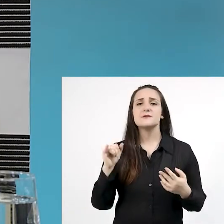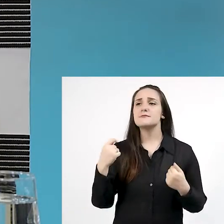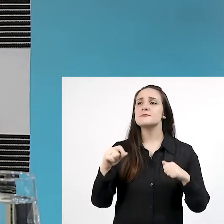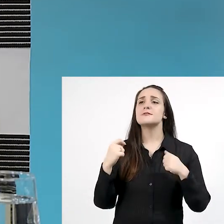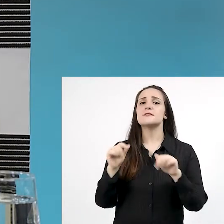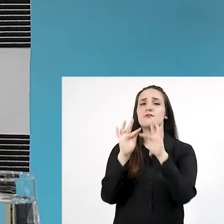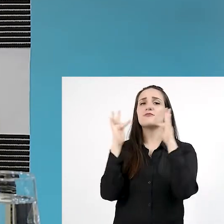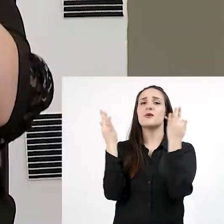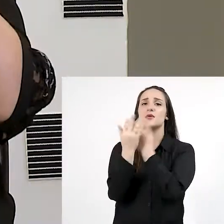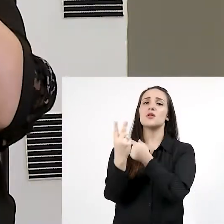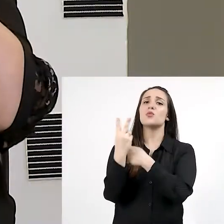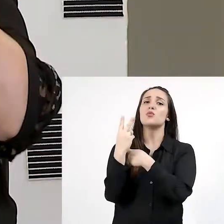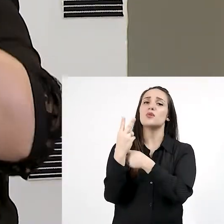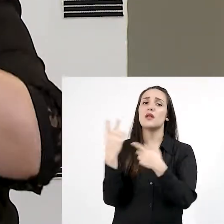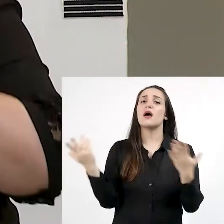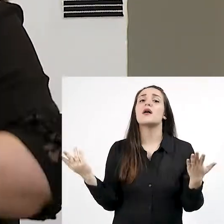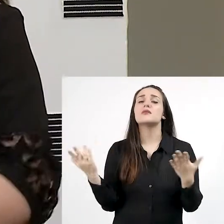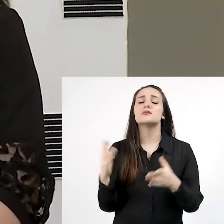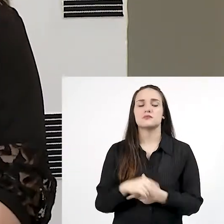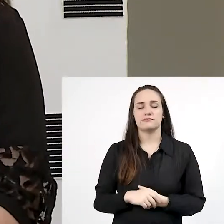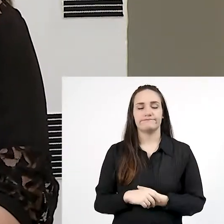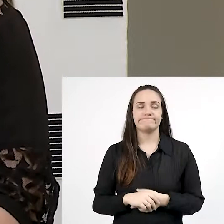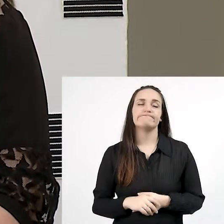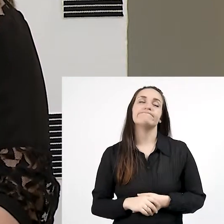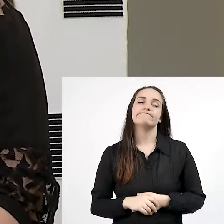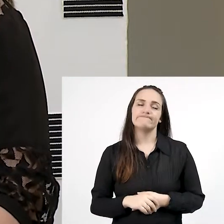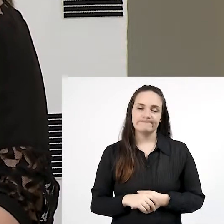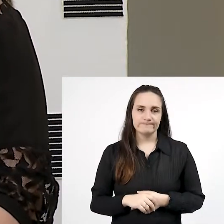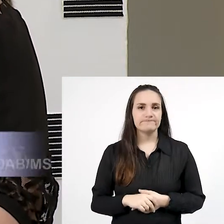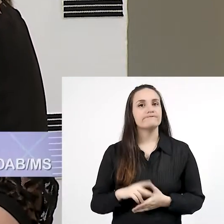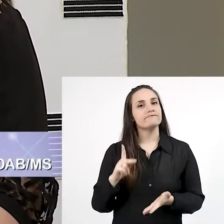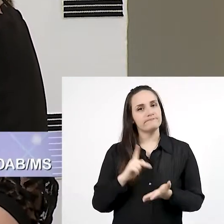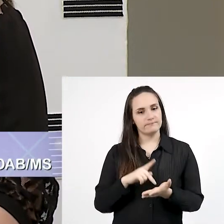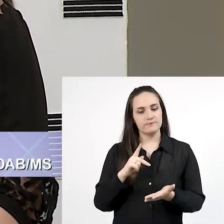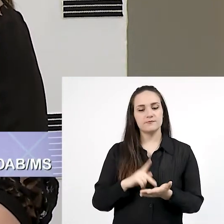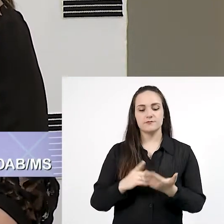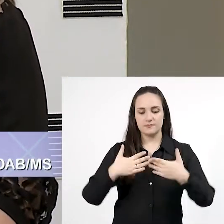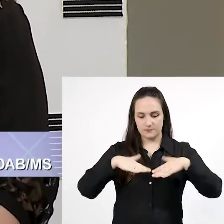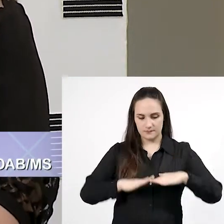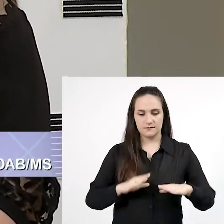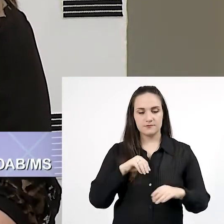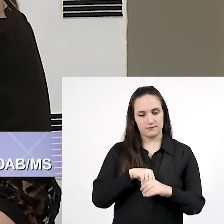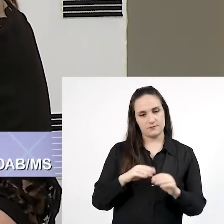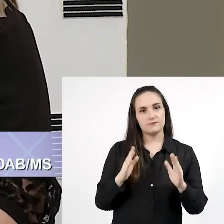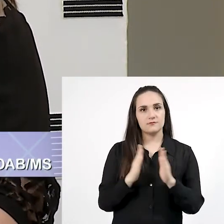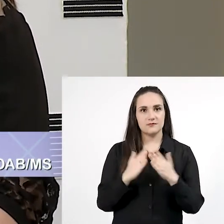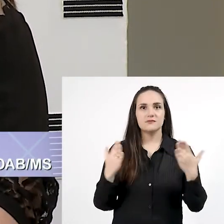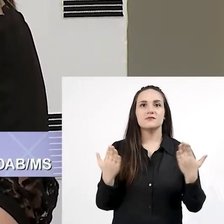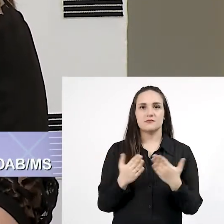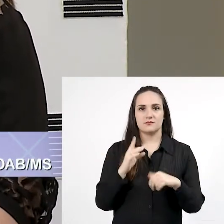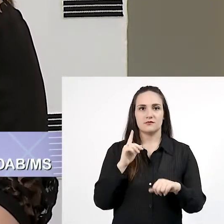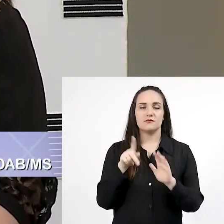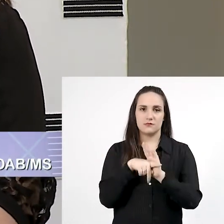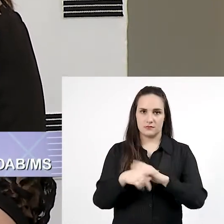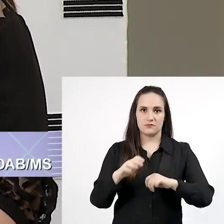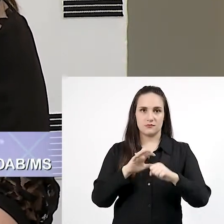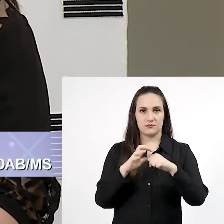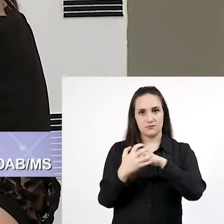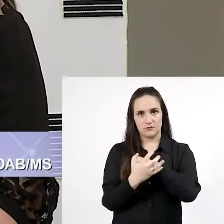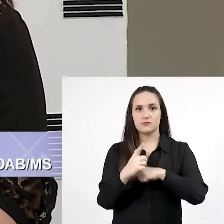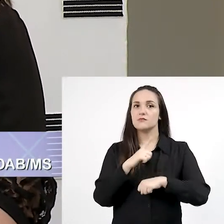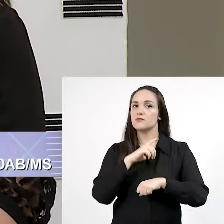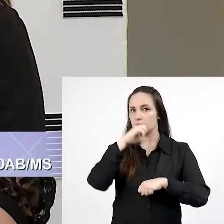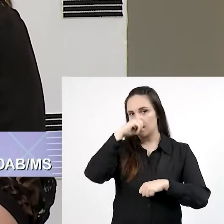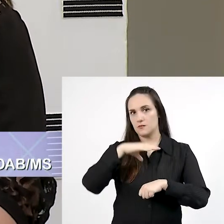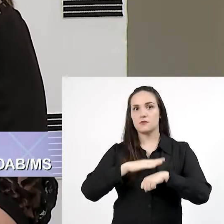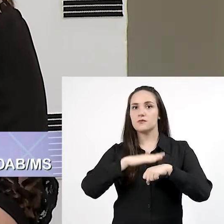família? Infelizmente, com o isolamento social, a gente percebeu um aumento muito grande no número de violências, sejam elas